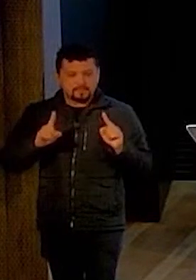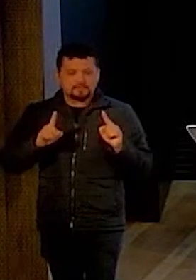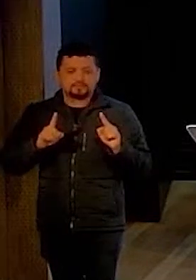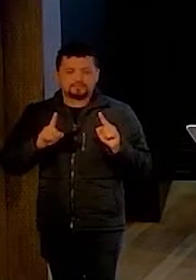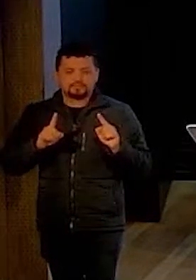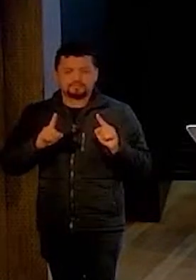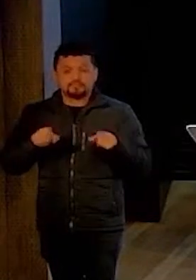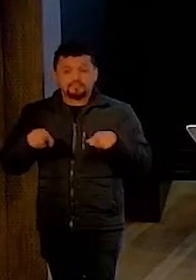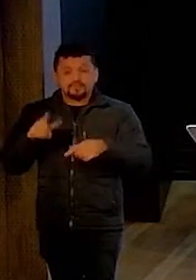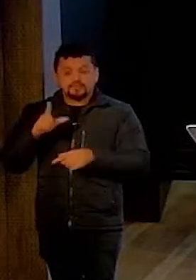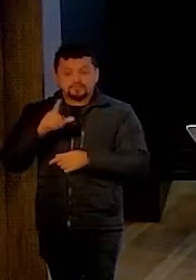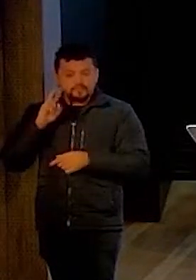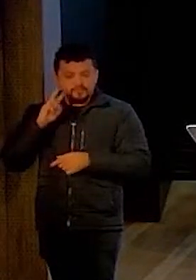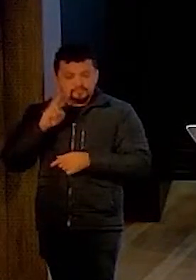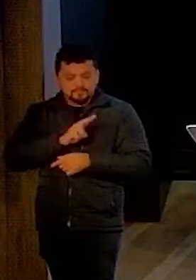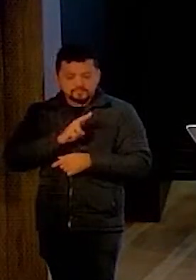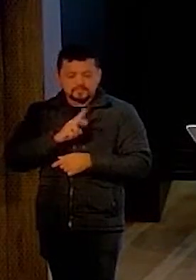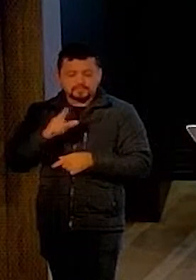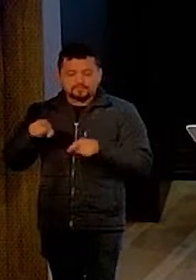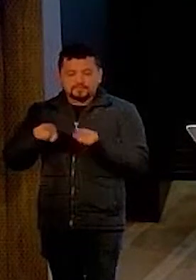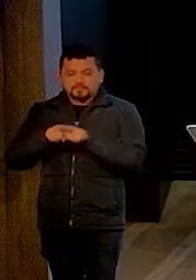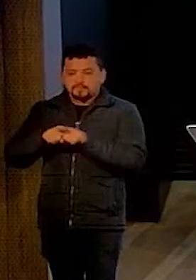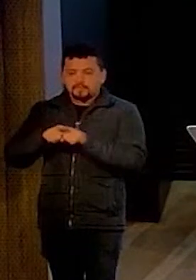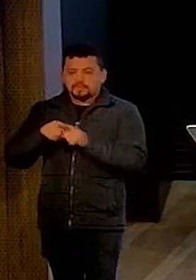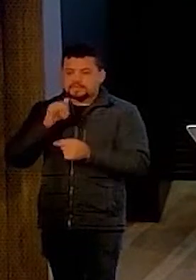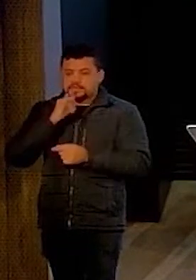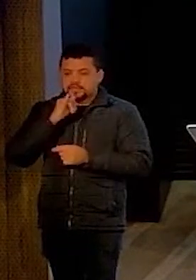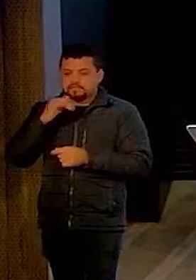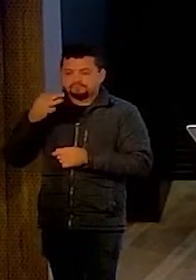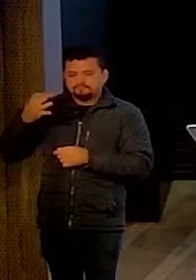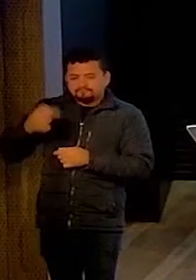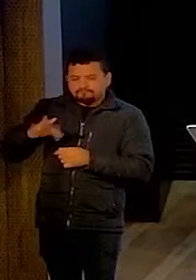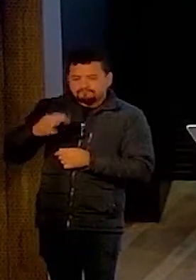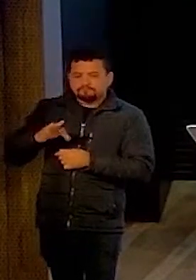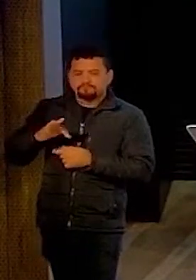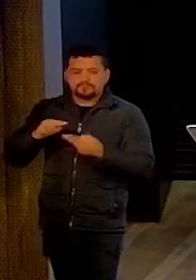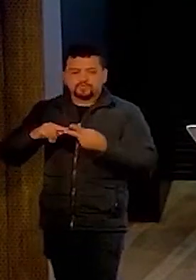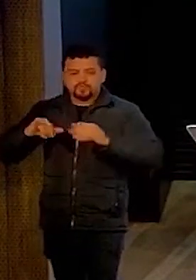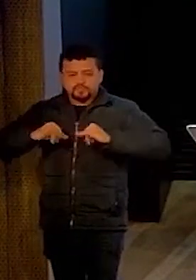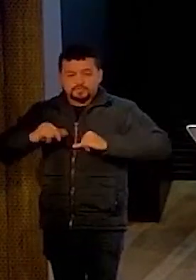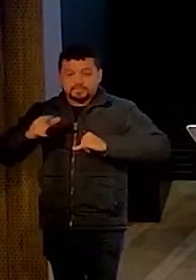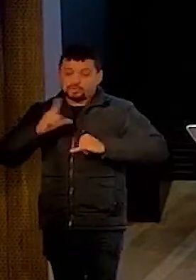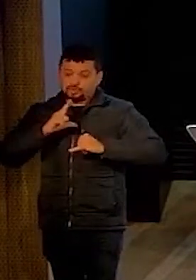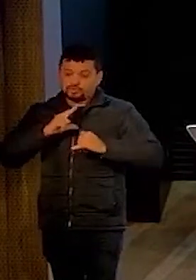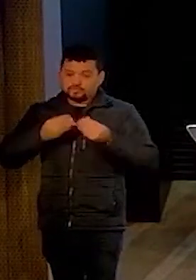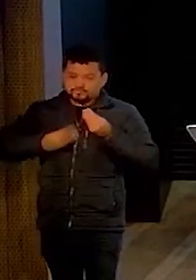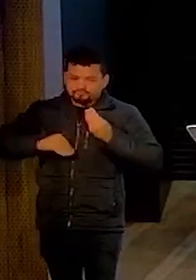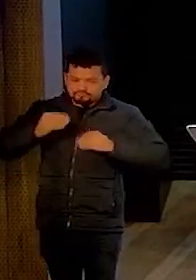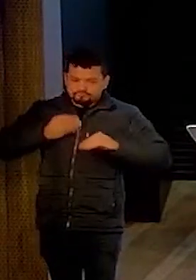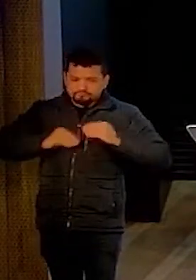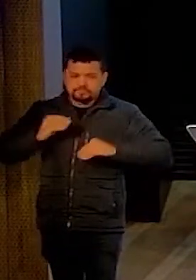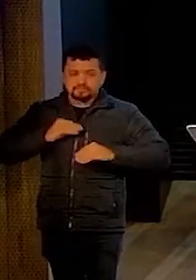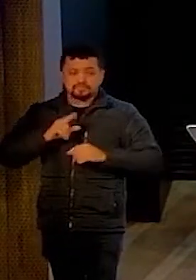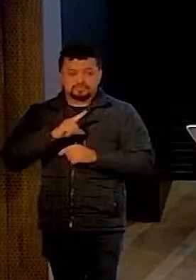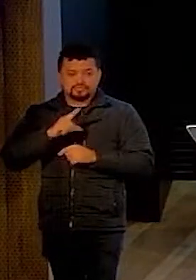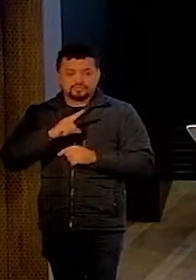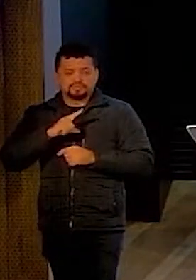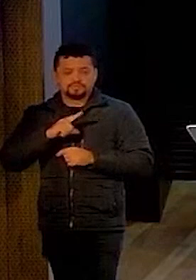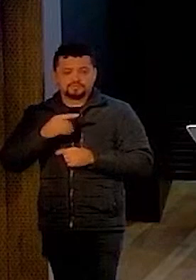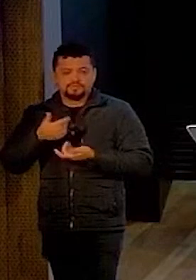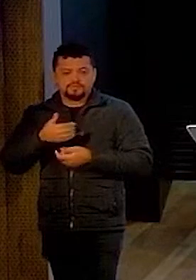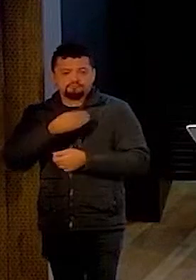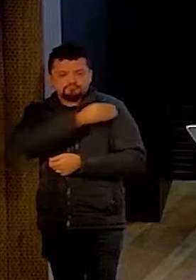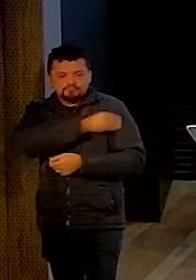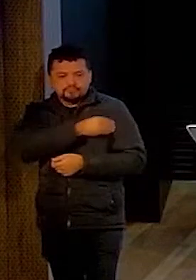dor e o sofrimento também me pegou Entrei numa depressão muito forte entrei no álcool drogas e